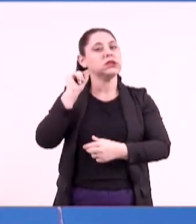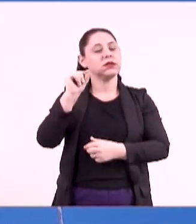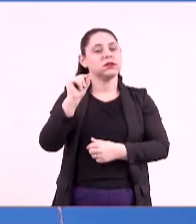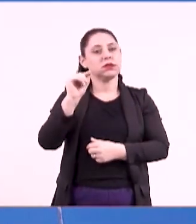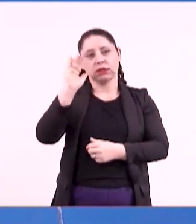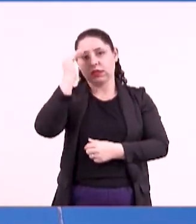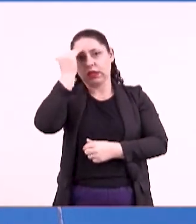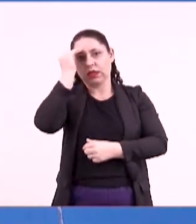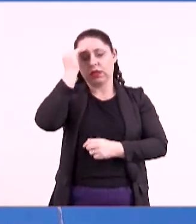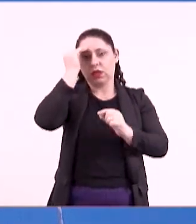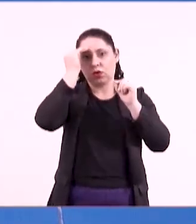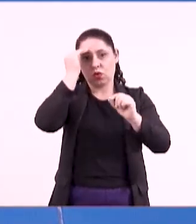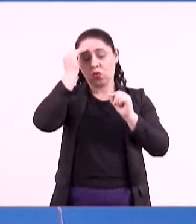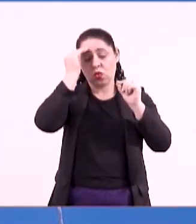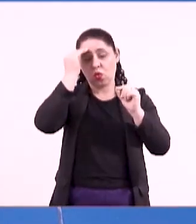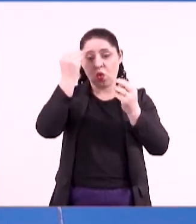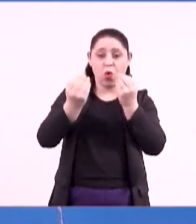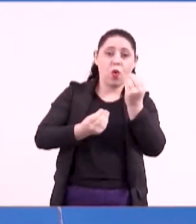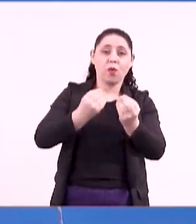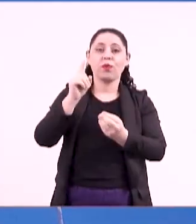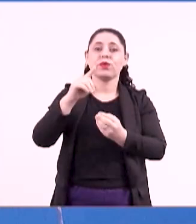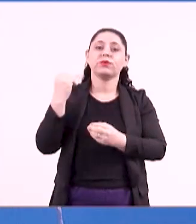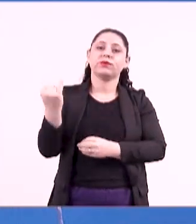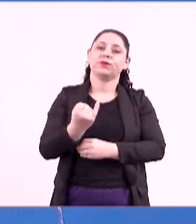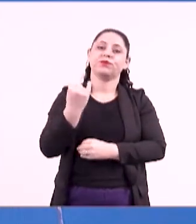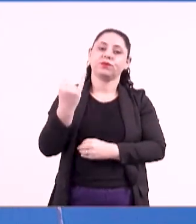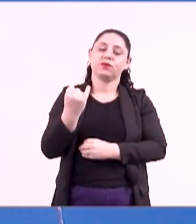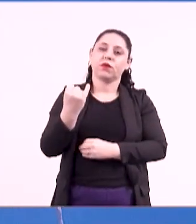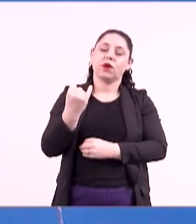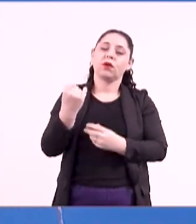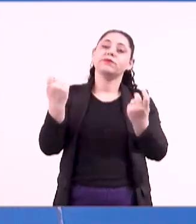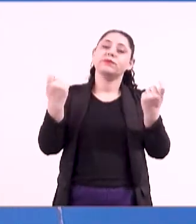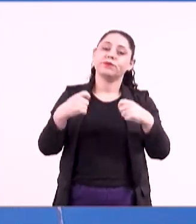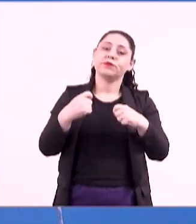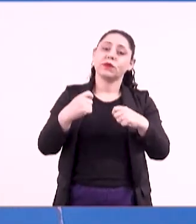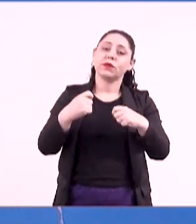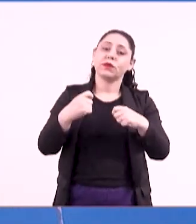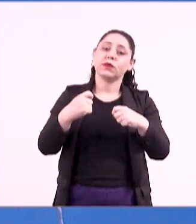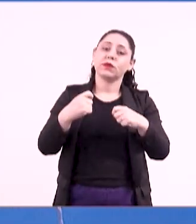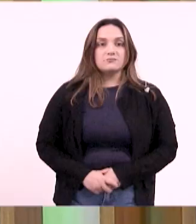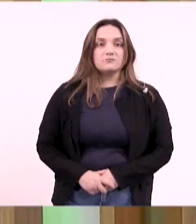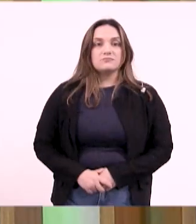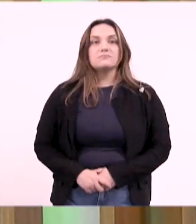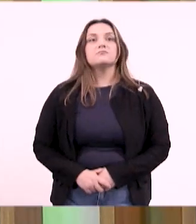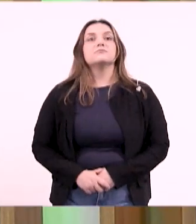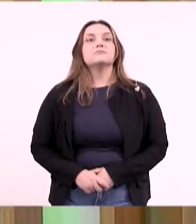é entender como importante os interesses dos dois lados.